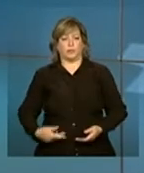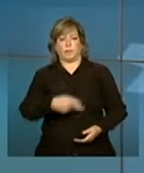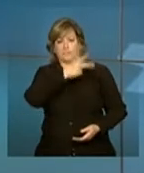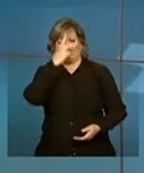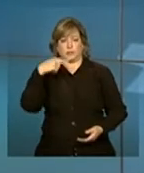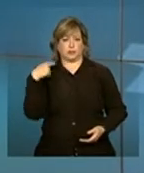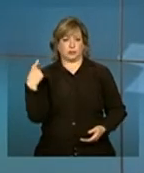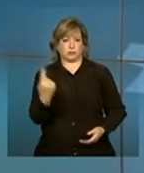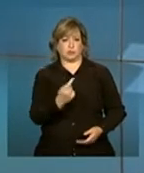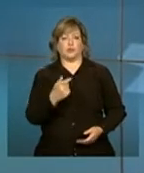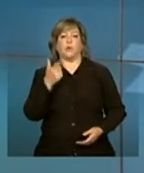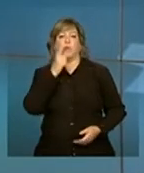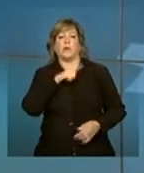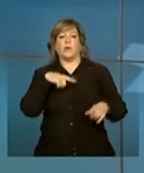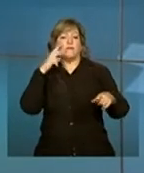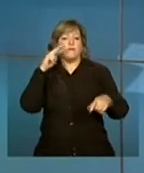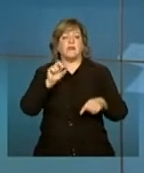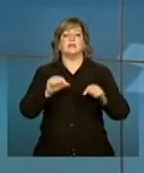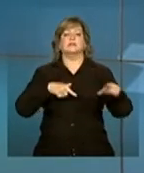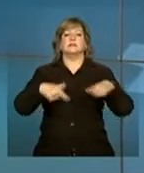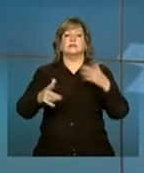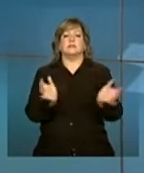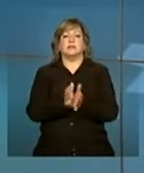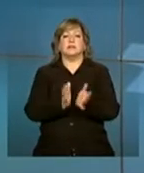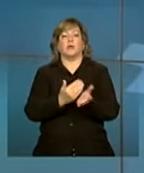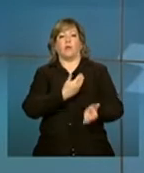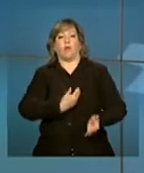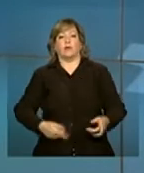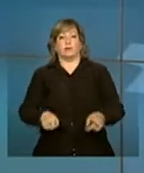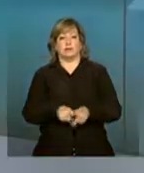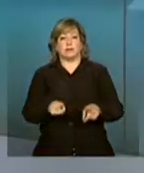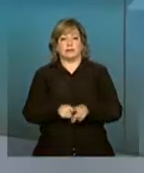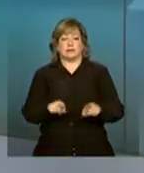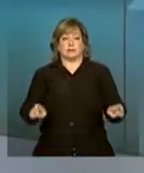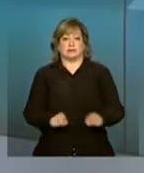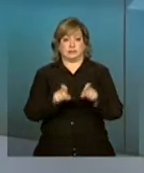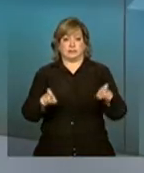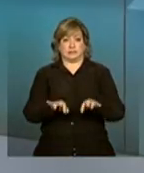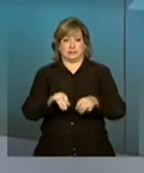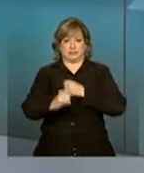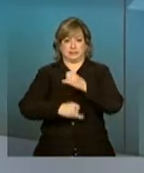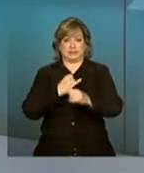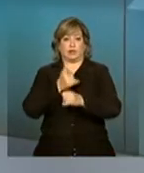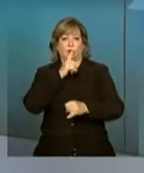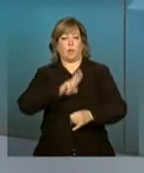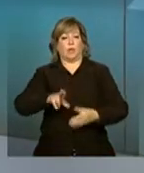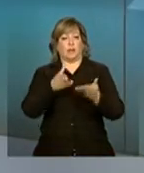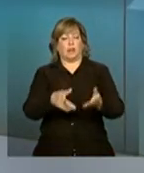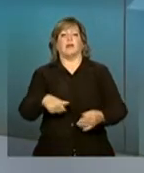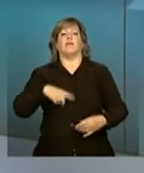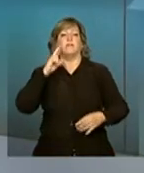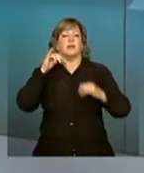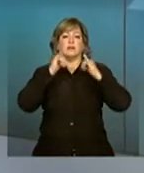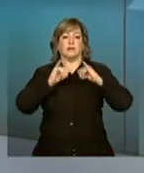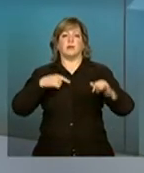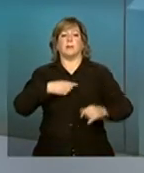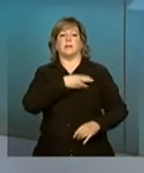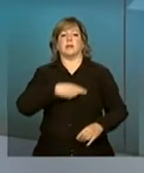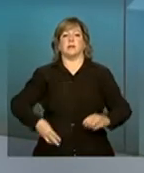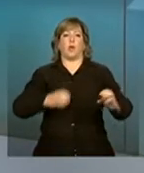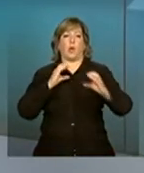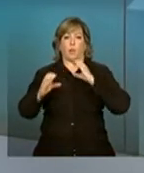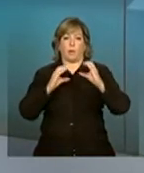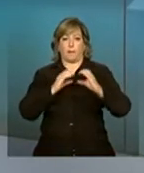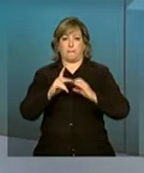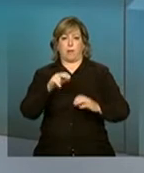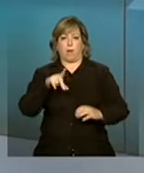a serviços do governo EA espaços de uso da internet assista agora ao anúncio feito pelo Ministro das